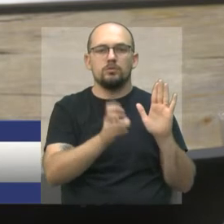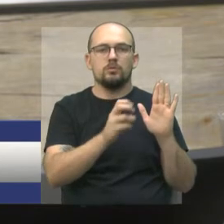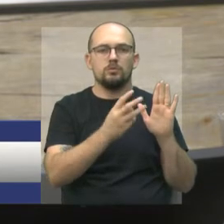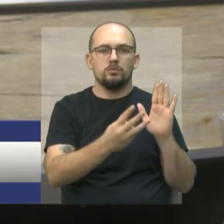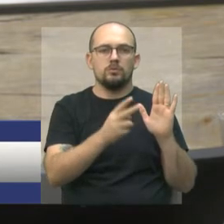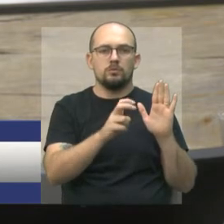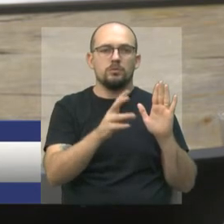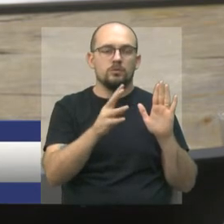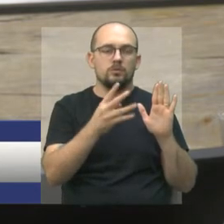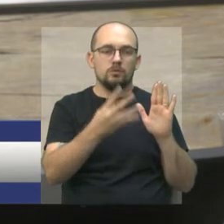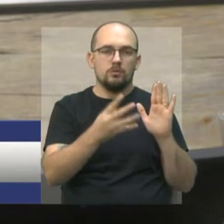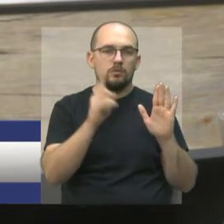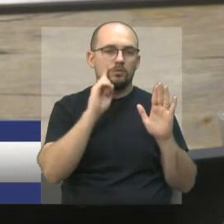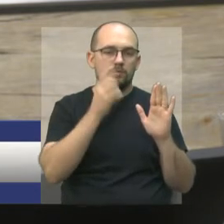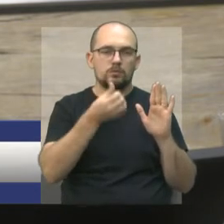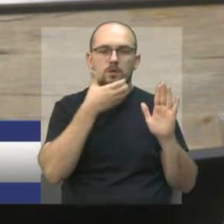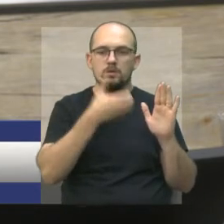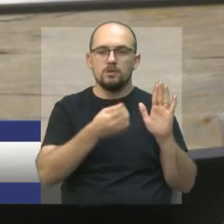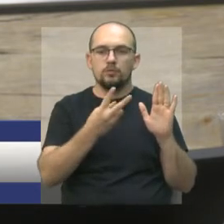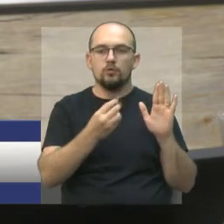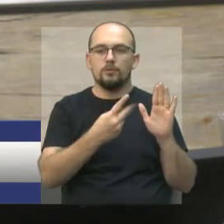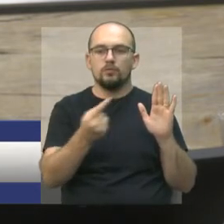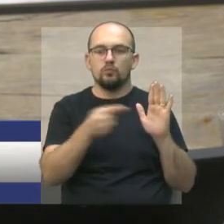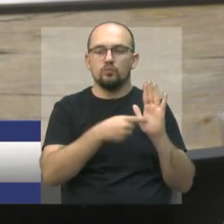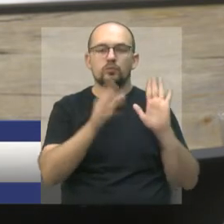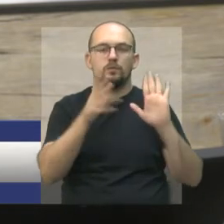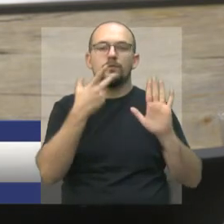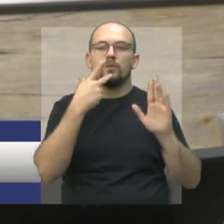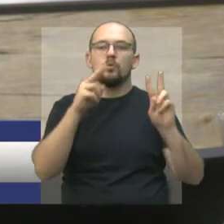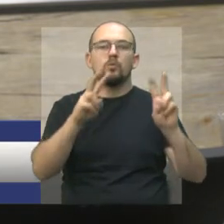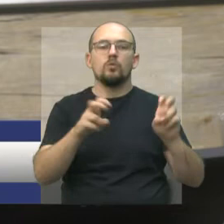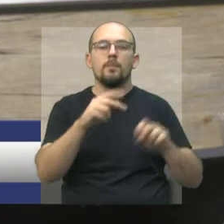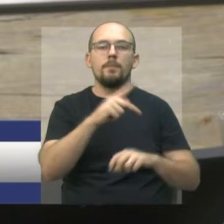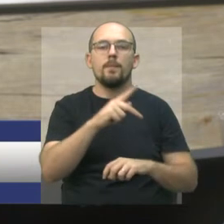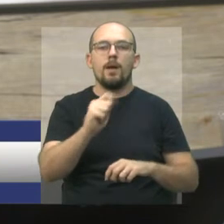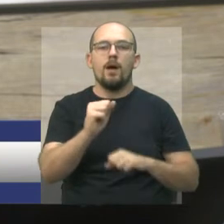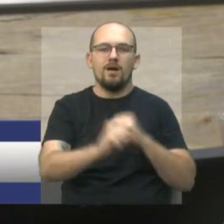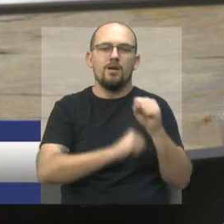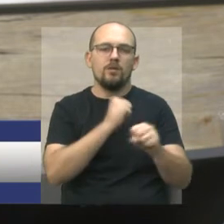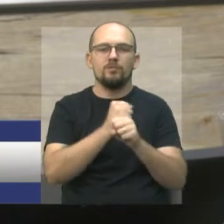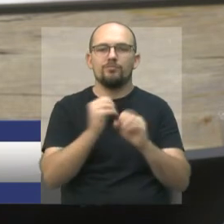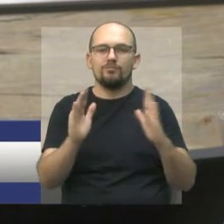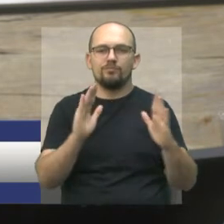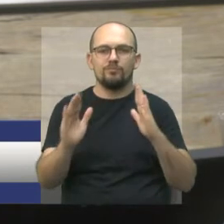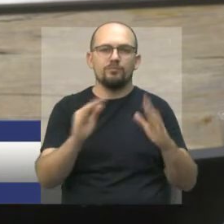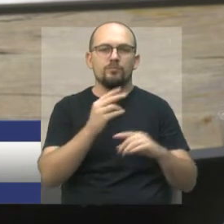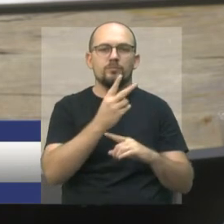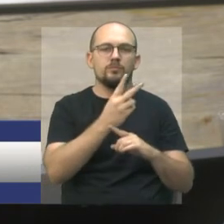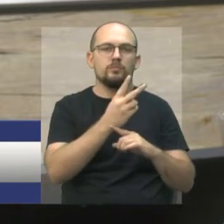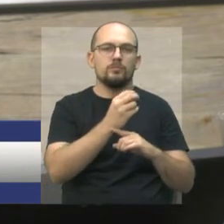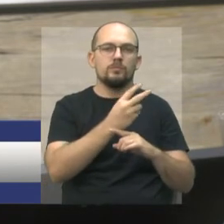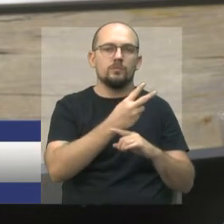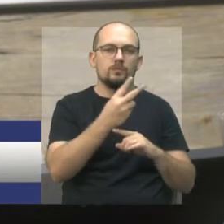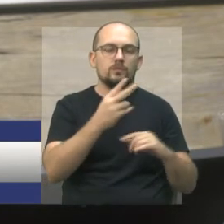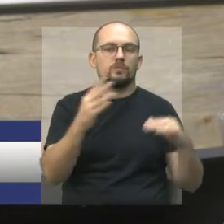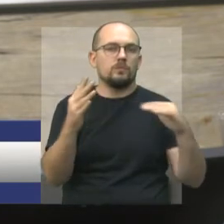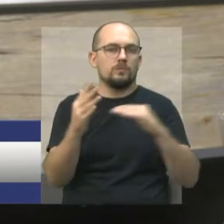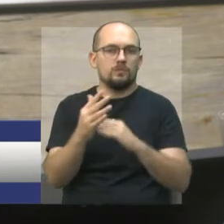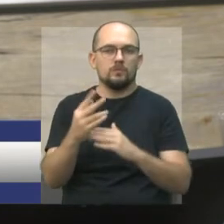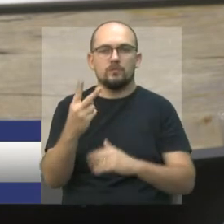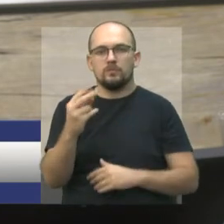5.354, de 6 de dezembro de 2021, que estabelece o Plano Plurianual do município para o período de 2022